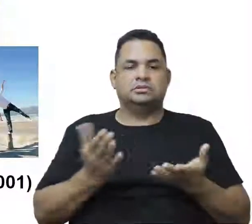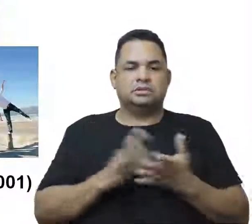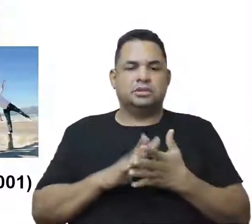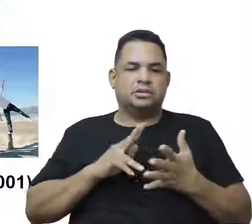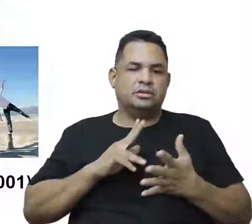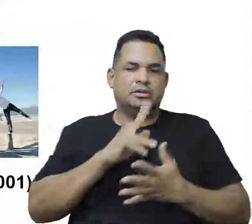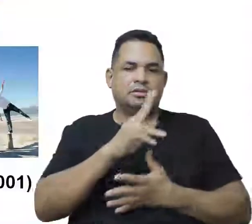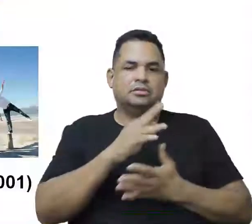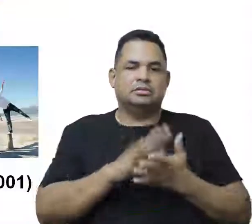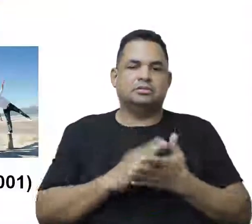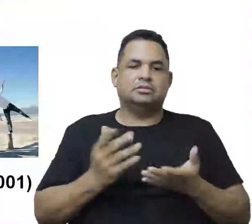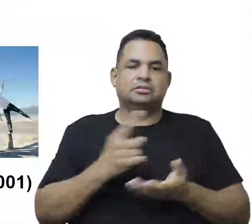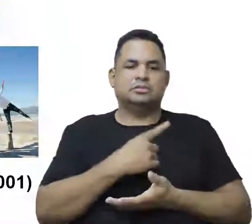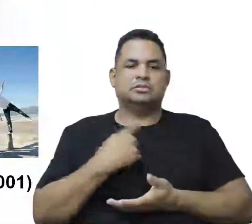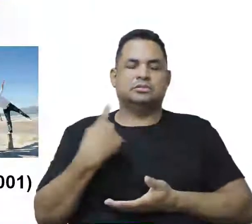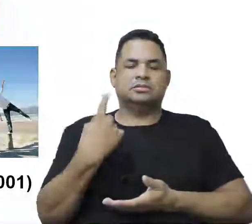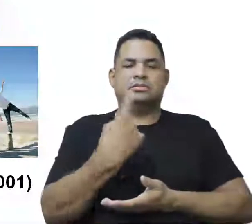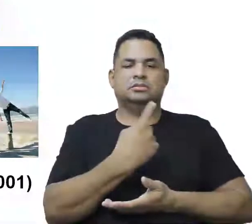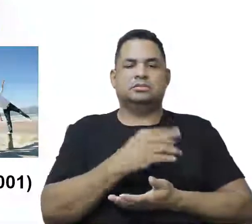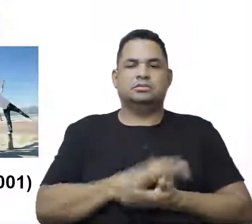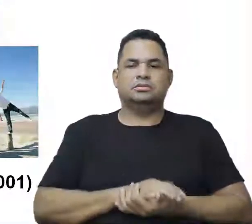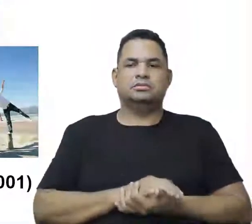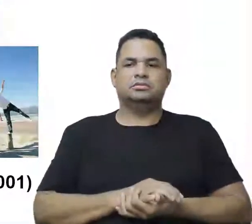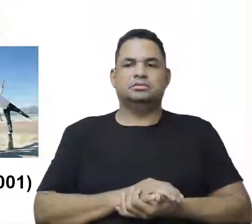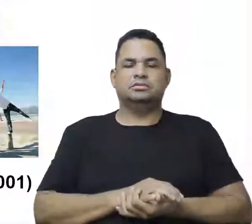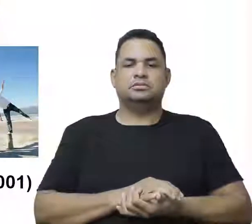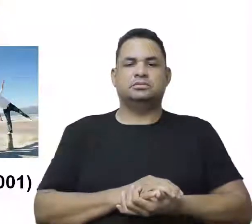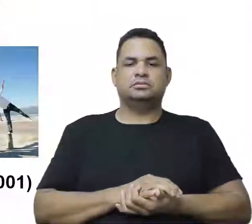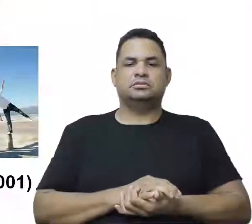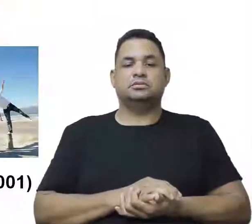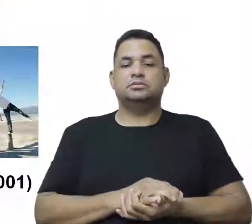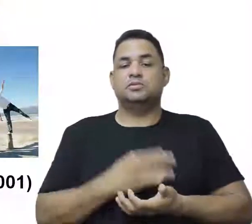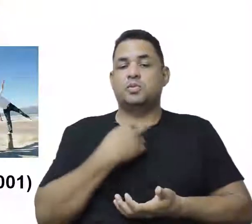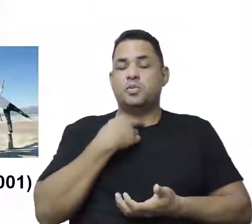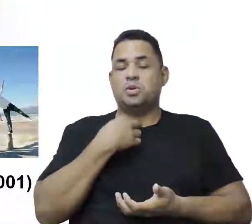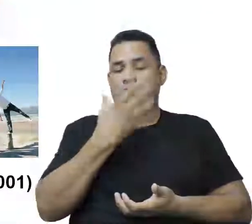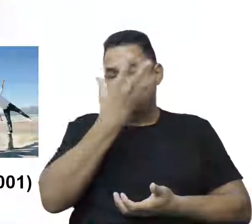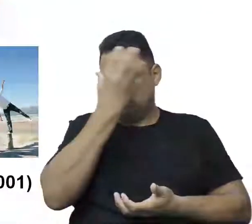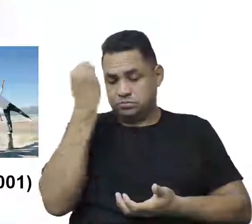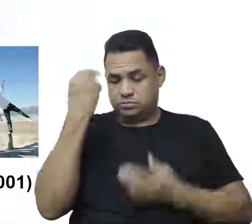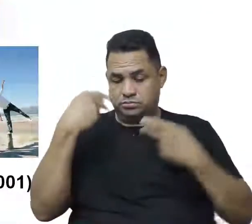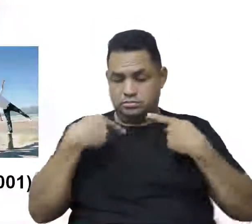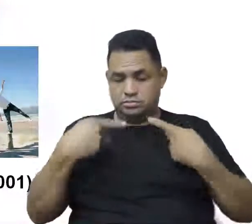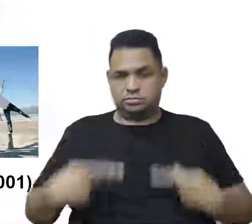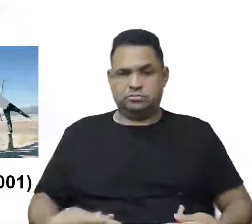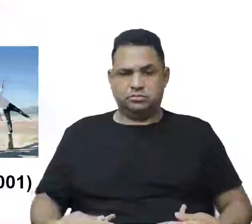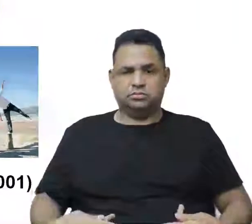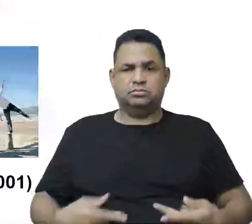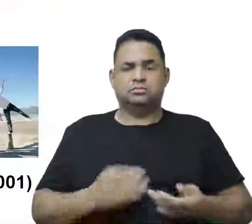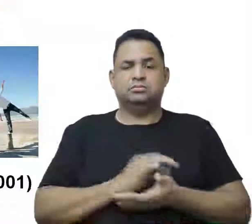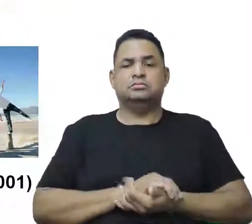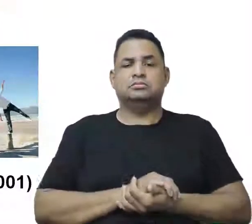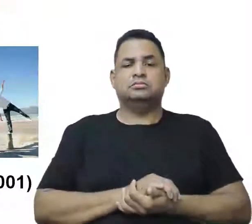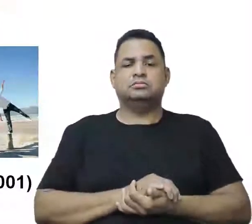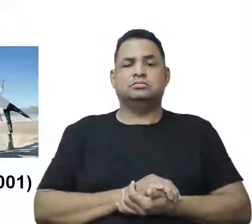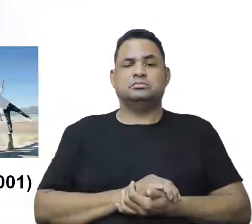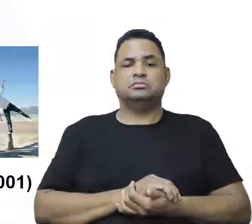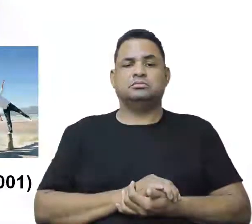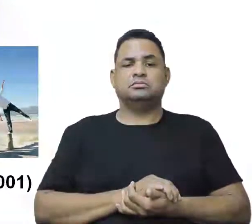fortemente aí nessa nossa linguagem do corpo. Que a gente não pode esquecer que o corpo humano ele